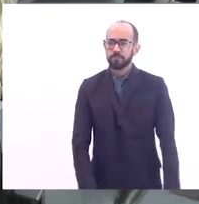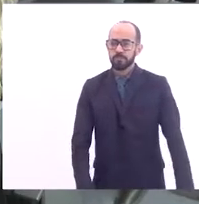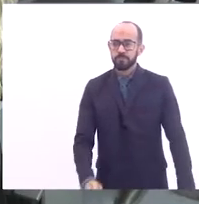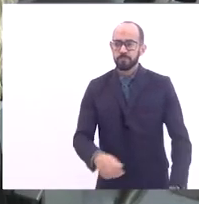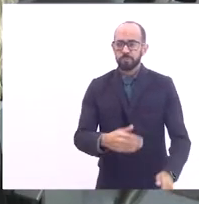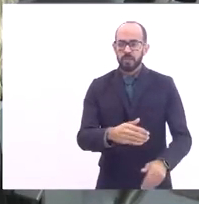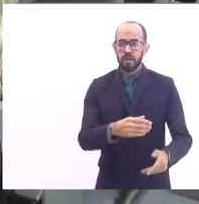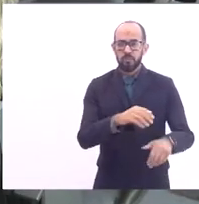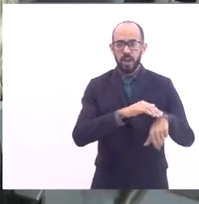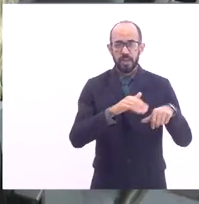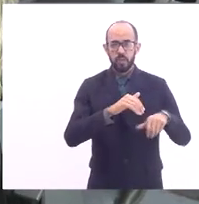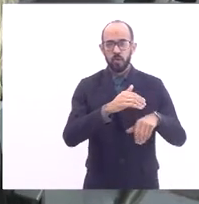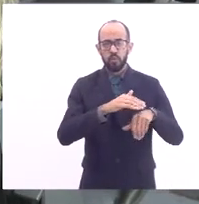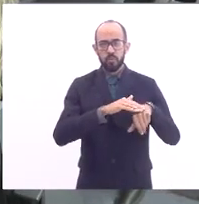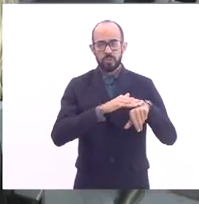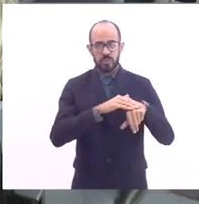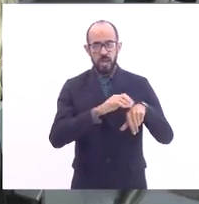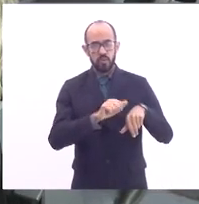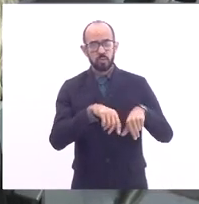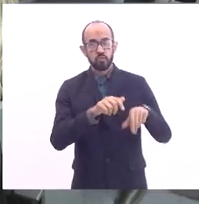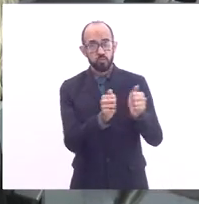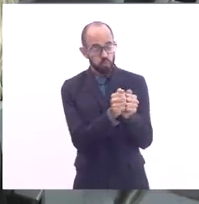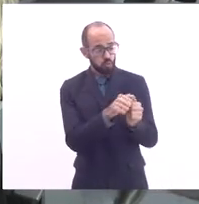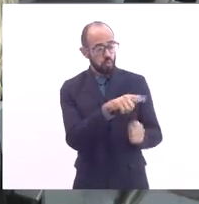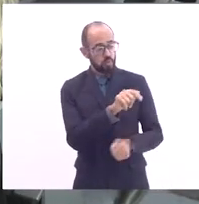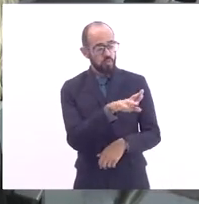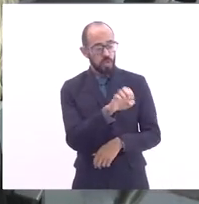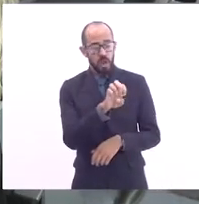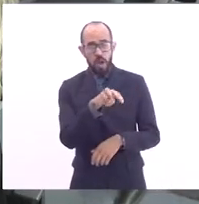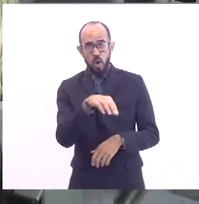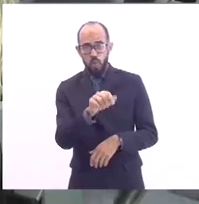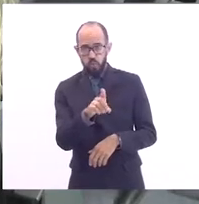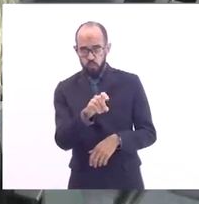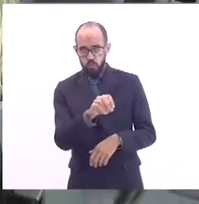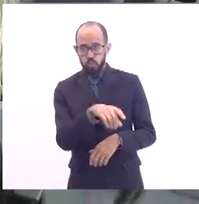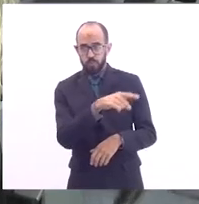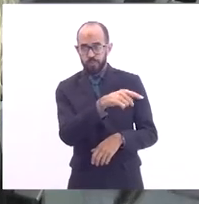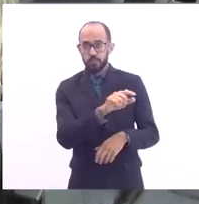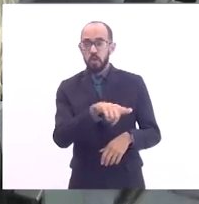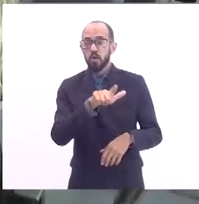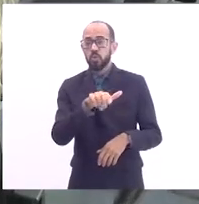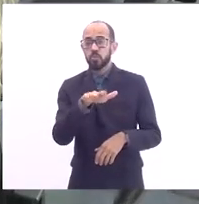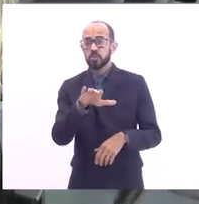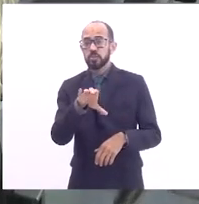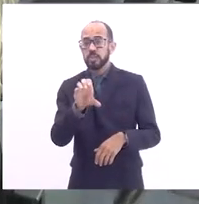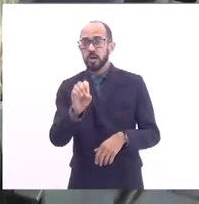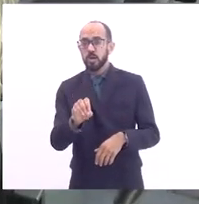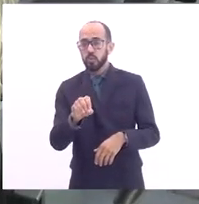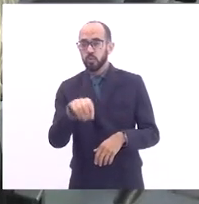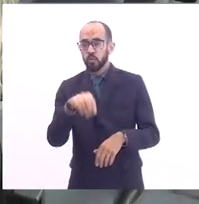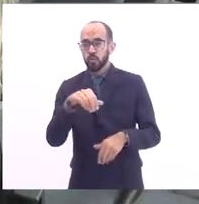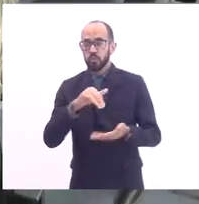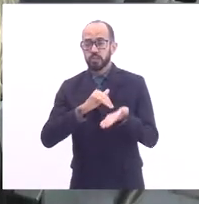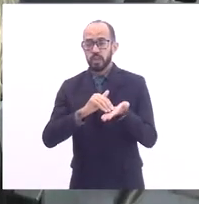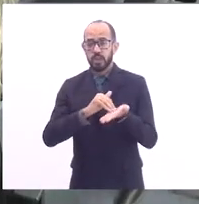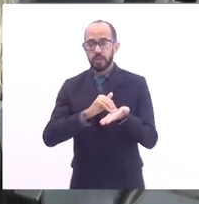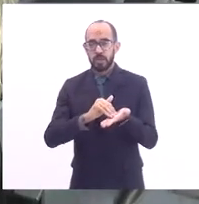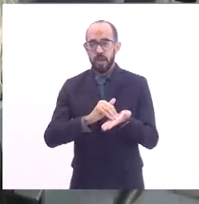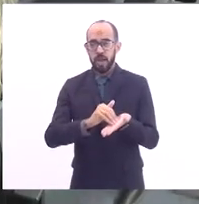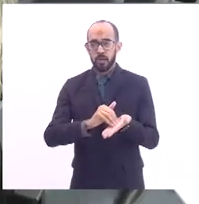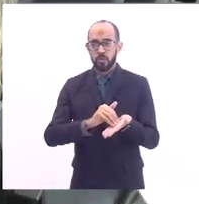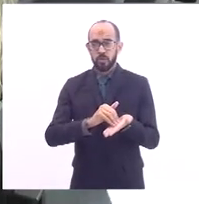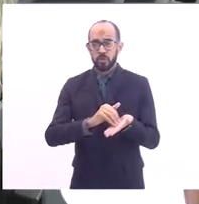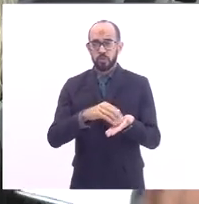a intervenção por Teresópolis e Luciano de Jesus, secretário-geral do PDT de Teresópolis,